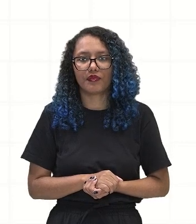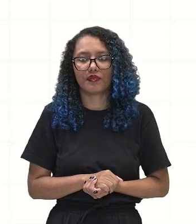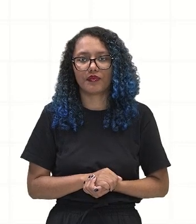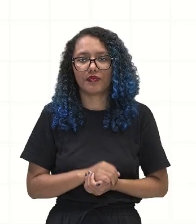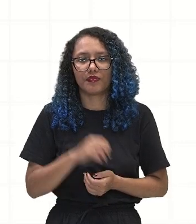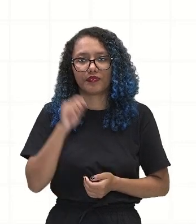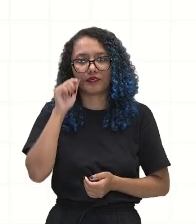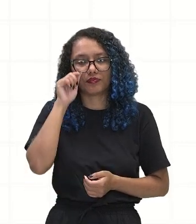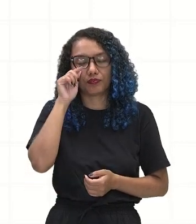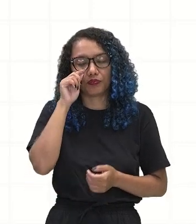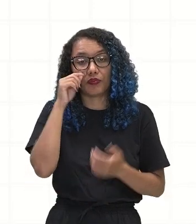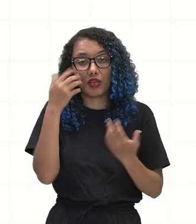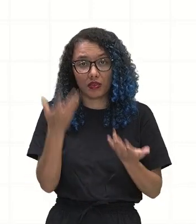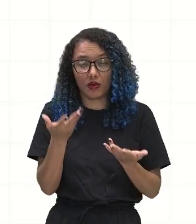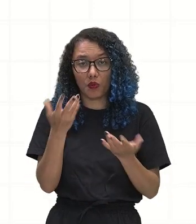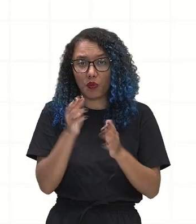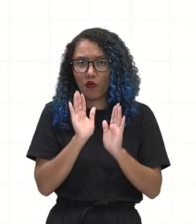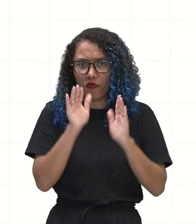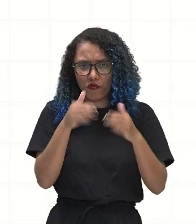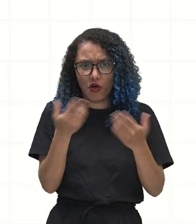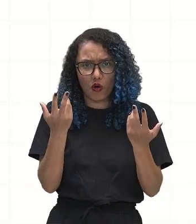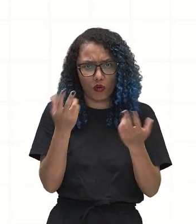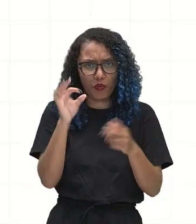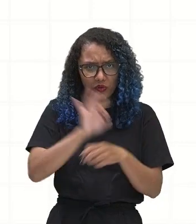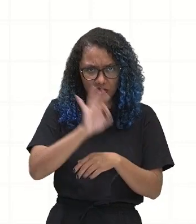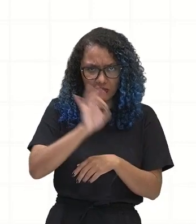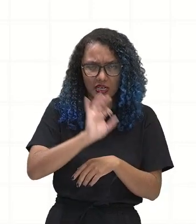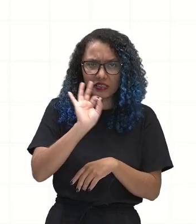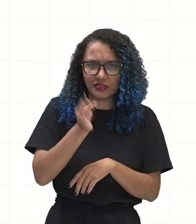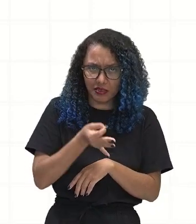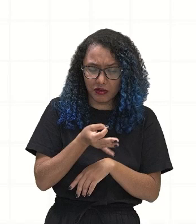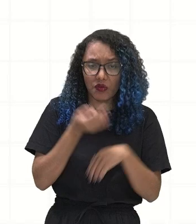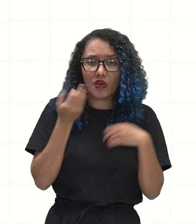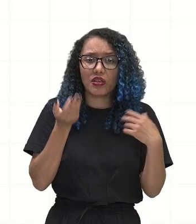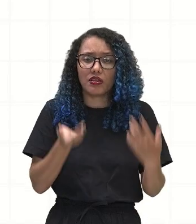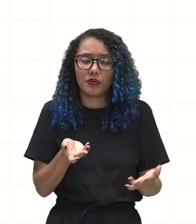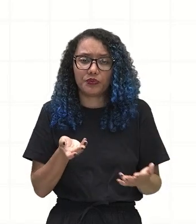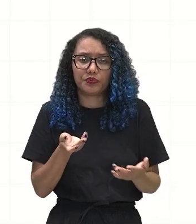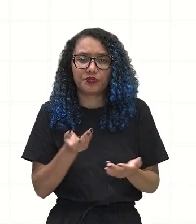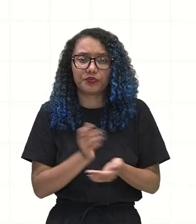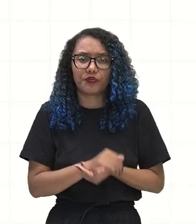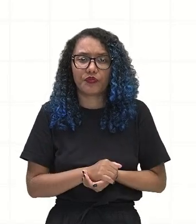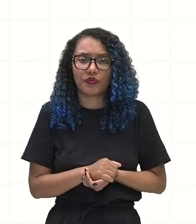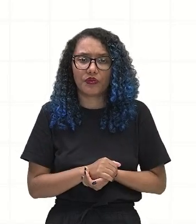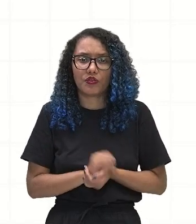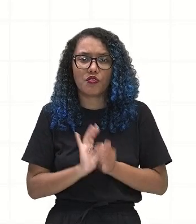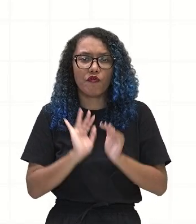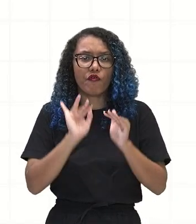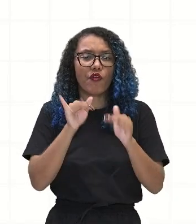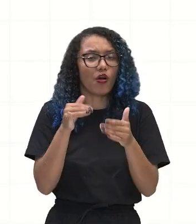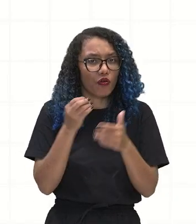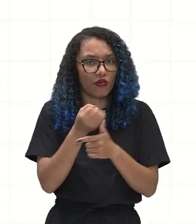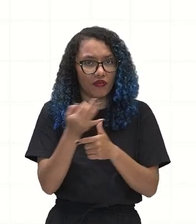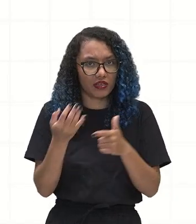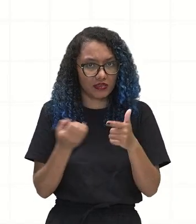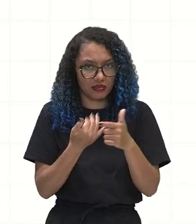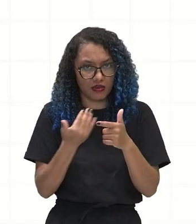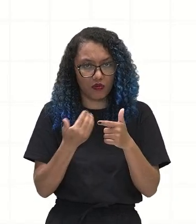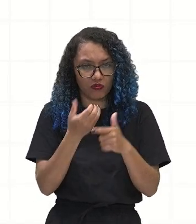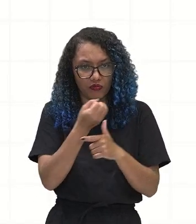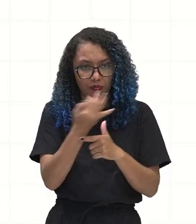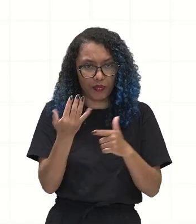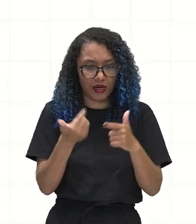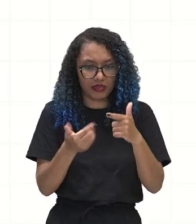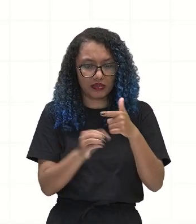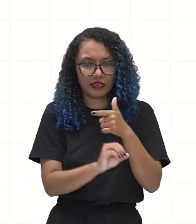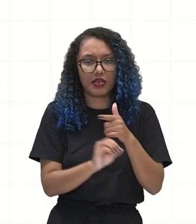em porcentagem, o que nos interessa aqui, né, é a fração centesimal. Mas essa fração a gente